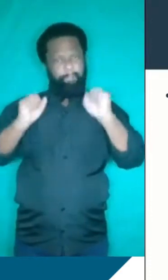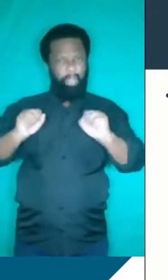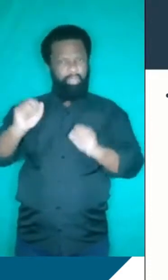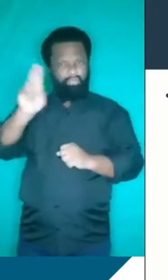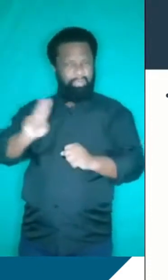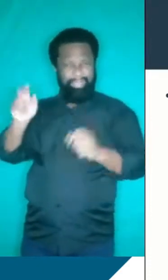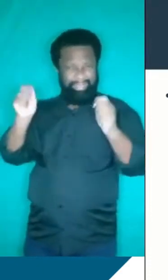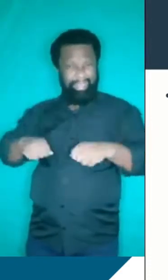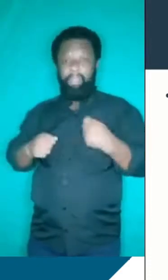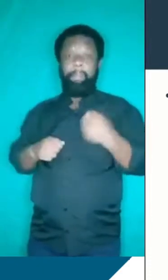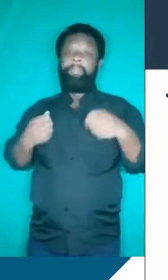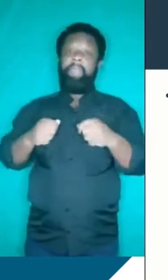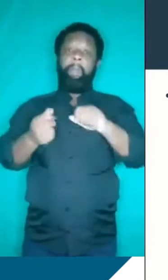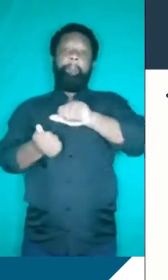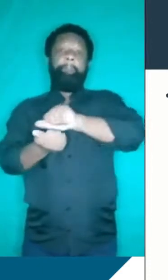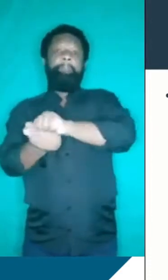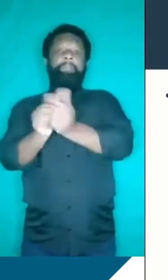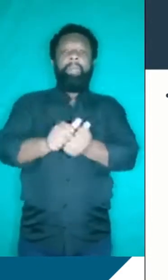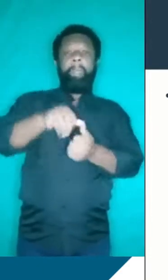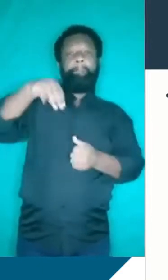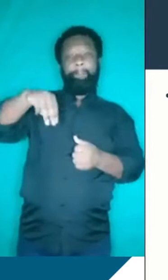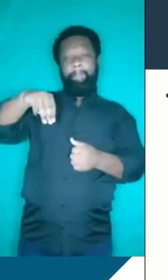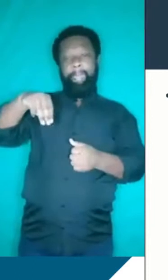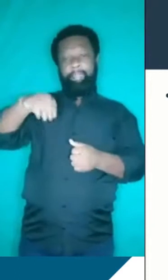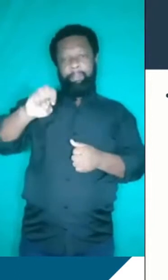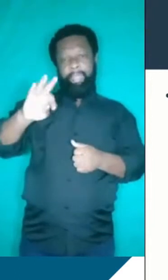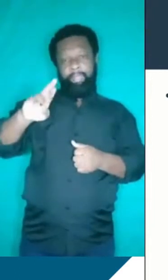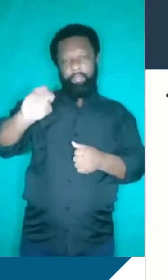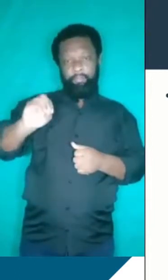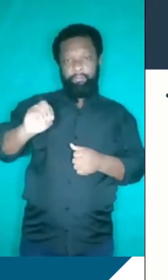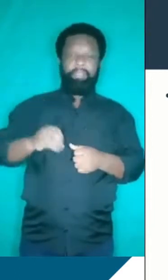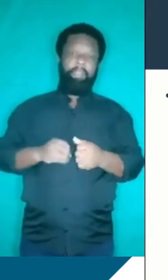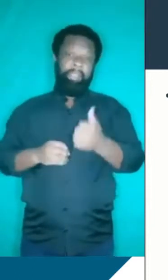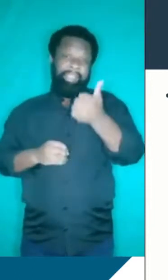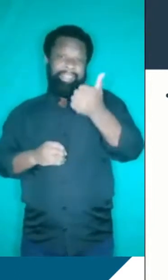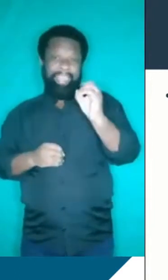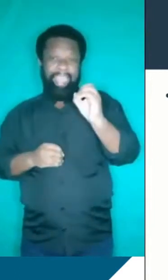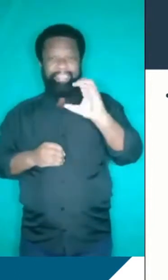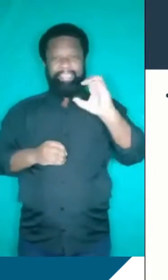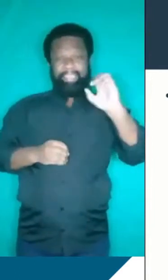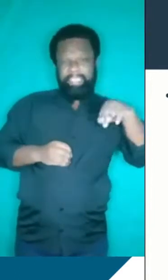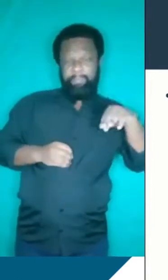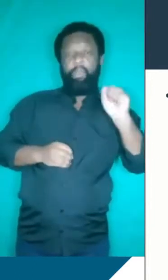usar. A unidade que eu posso usar é o metro, não é isso? Então, 10 centímetros é o mesmo que